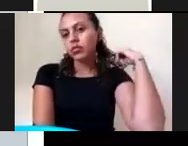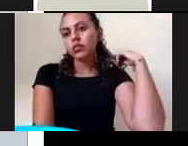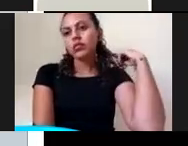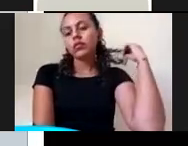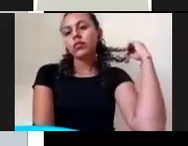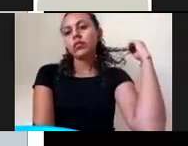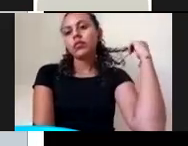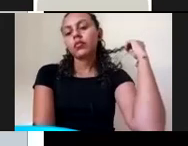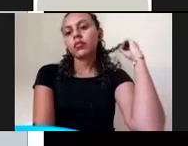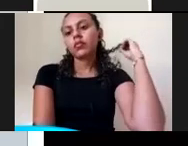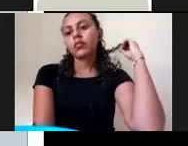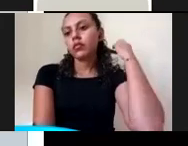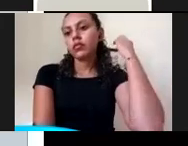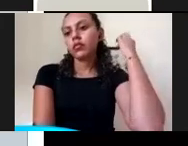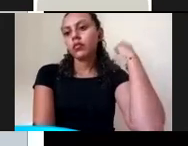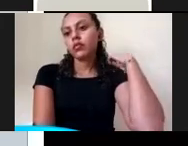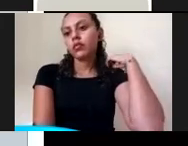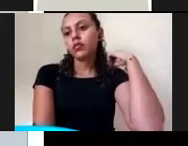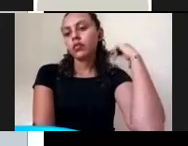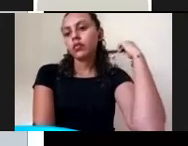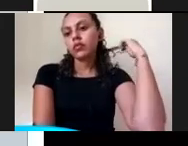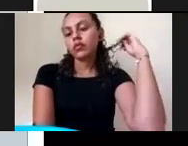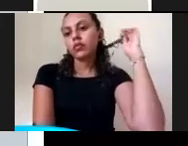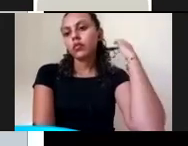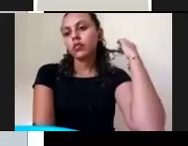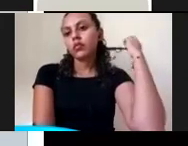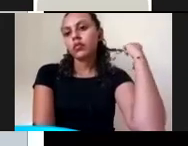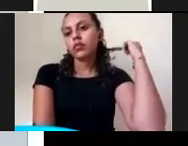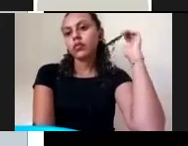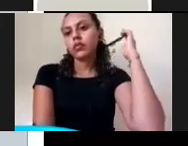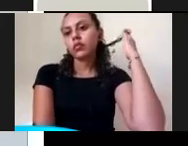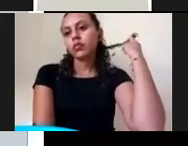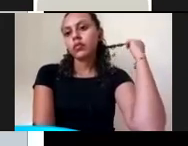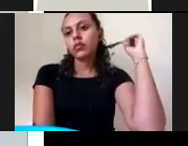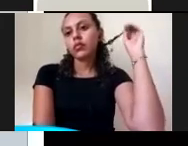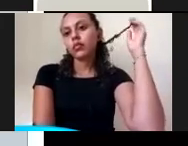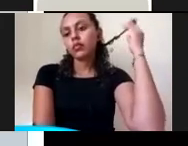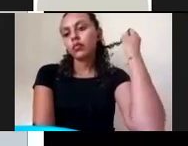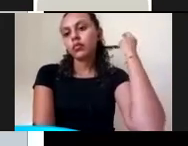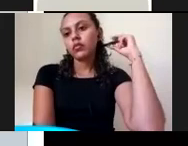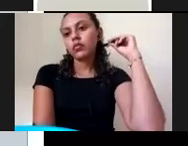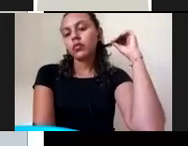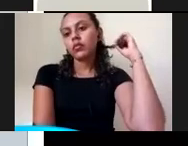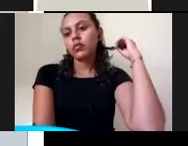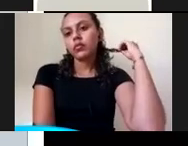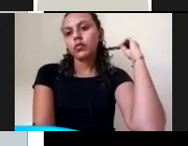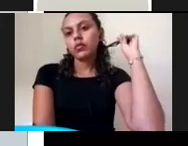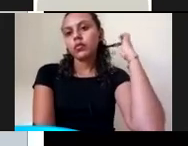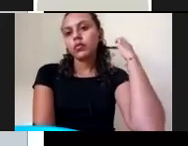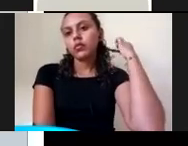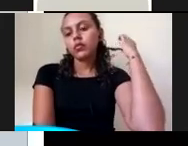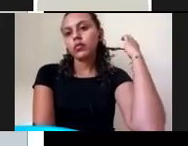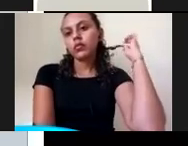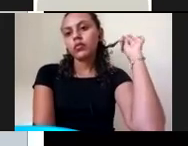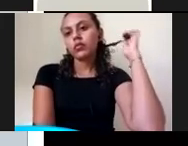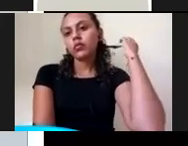os ruídos hidroaéreos, que é aquela zoada que a barriga faz, né? É ruídos hidroaéreos, né? A